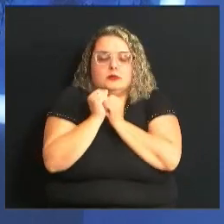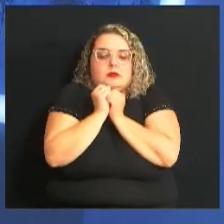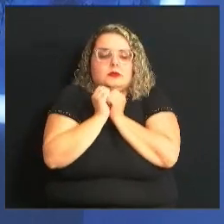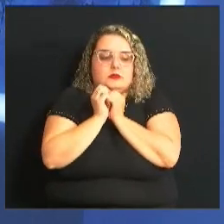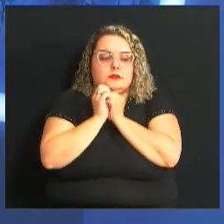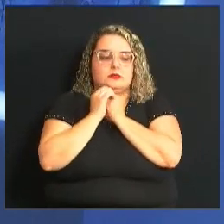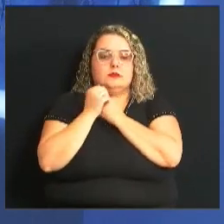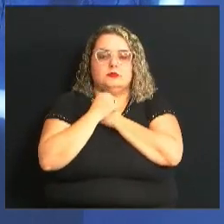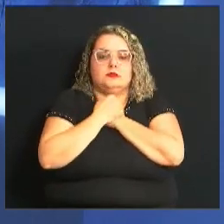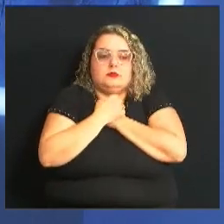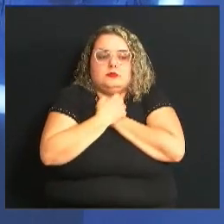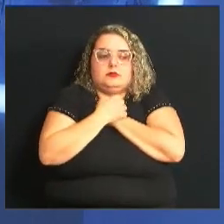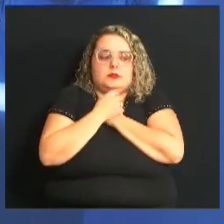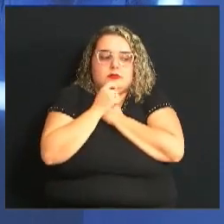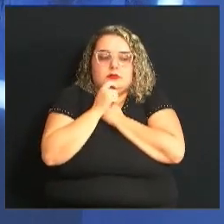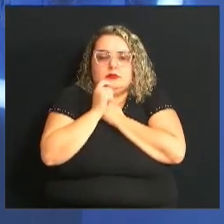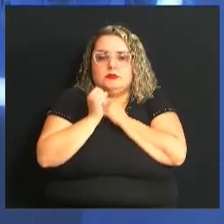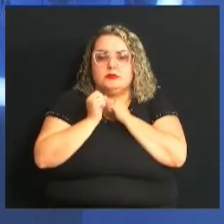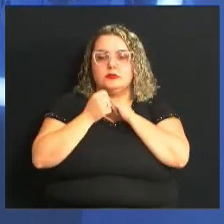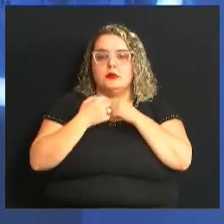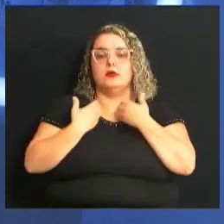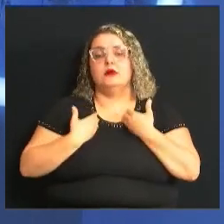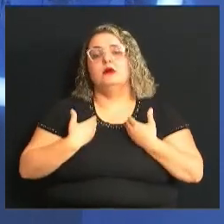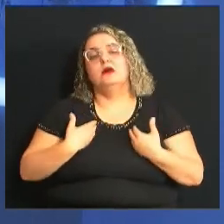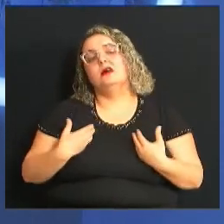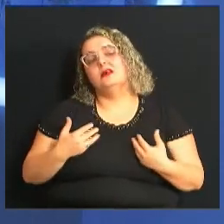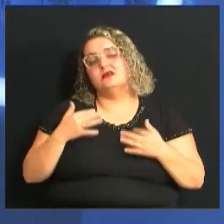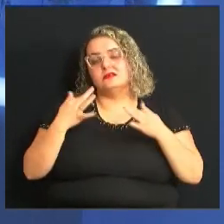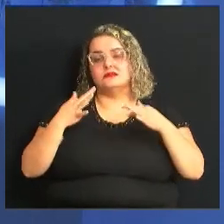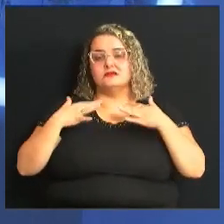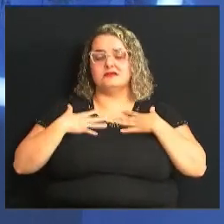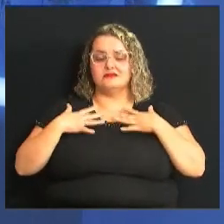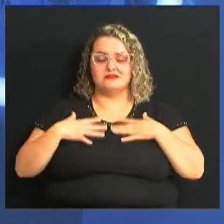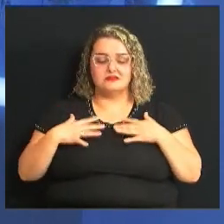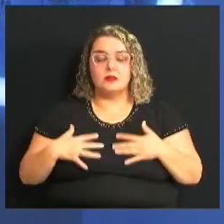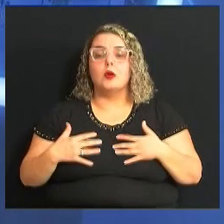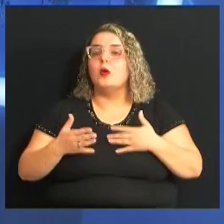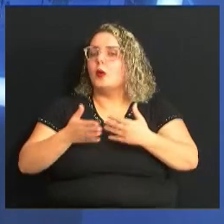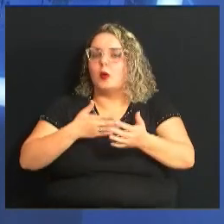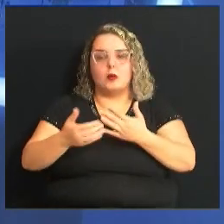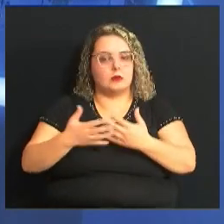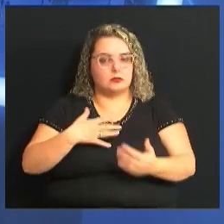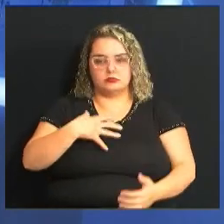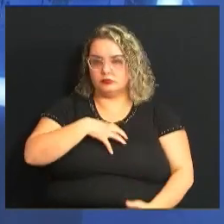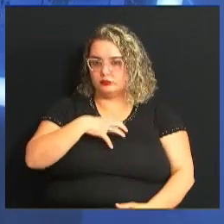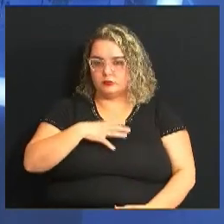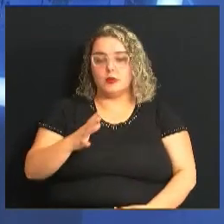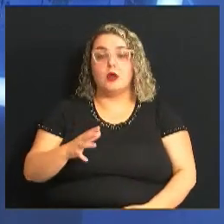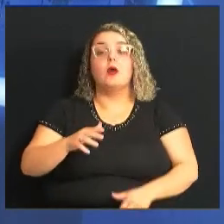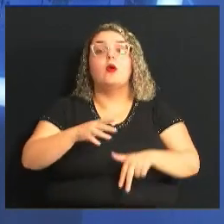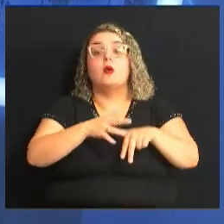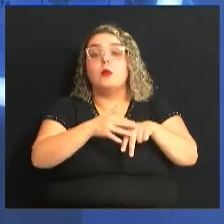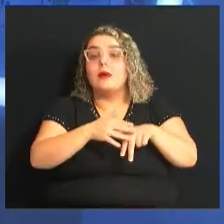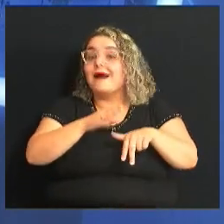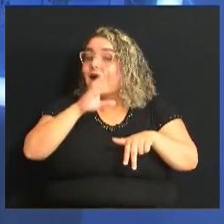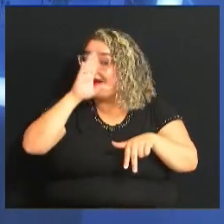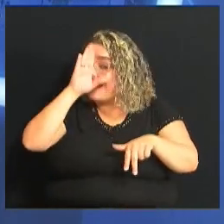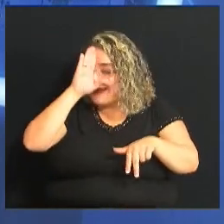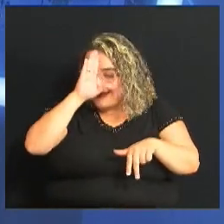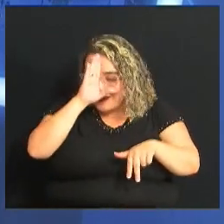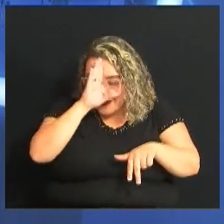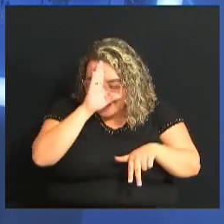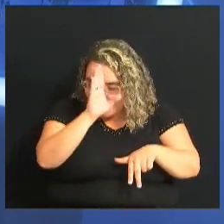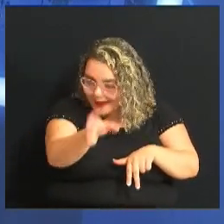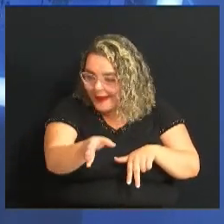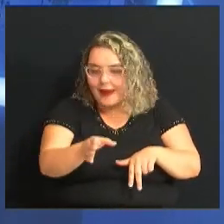cansaço e dores musculares. Qualquer um desses sintomas que apresente, então o paciente deve ir imediatamente a